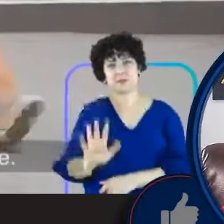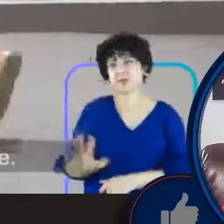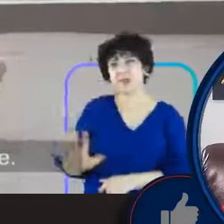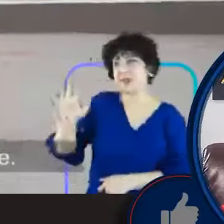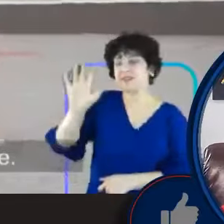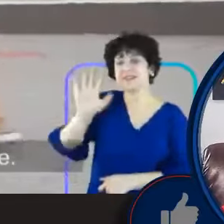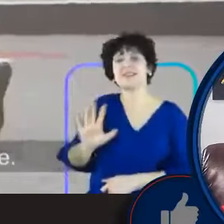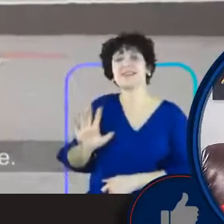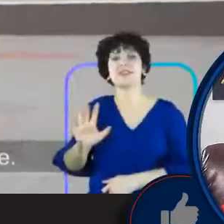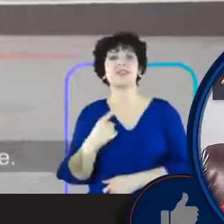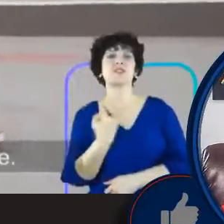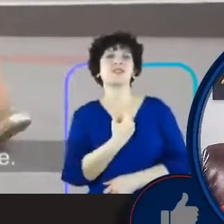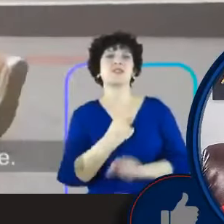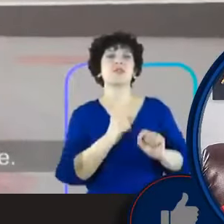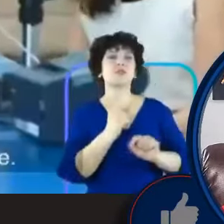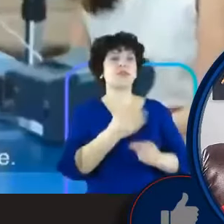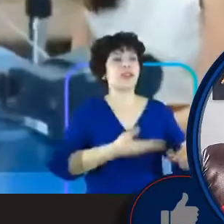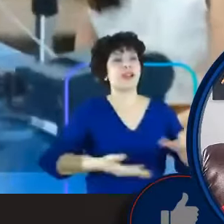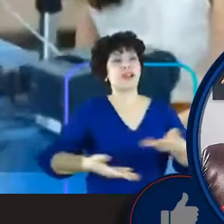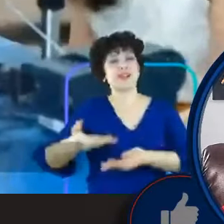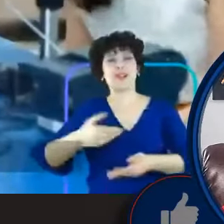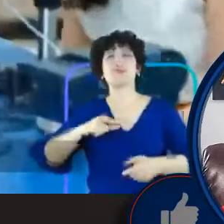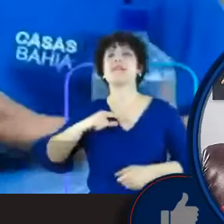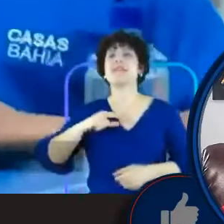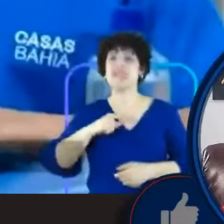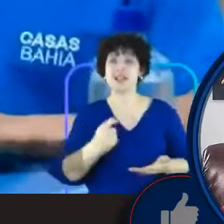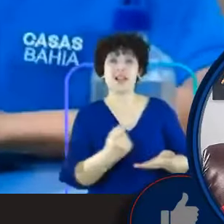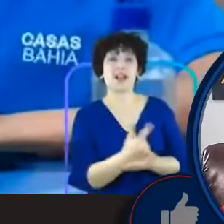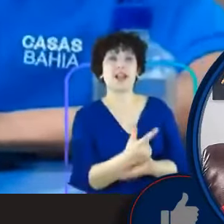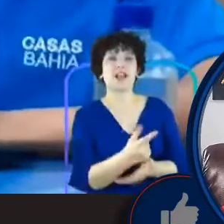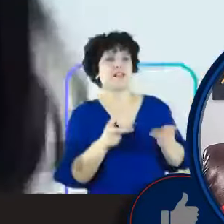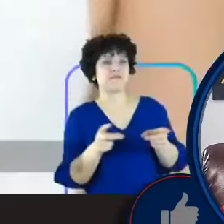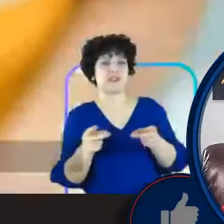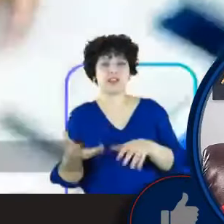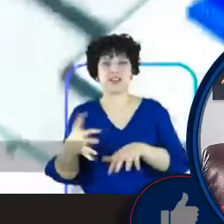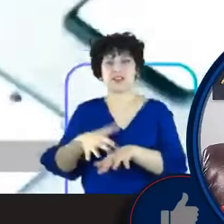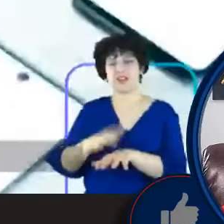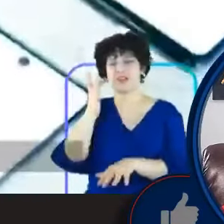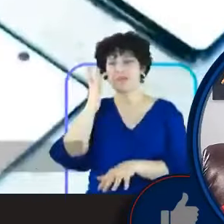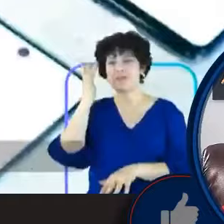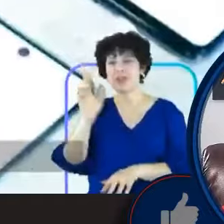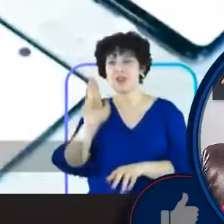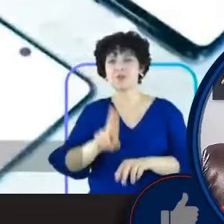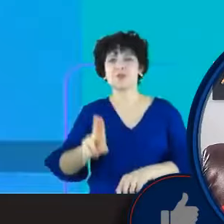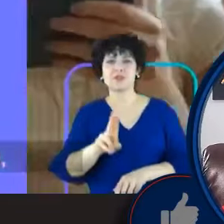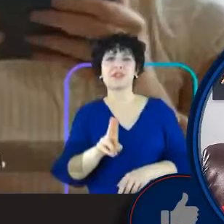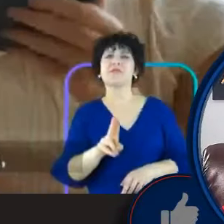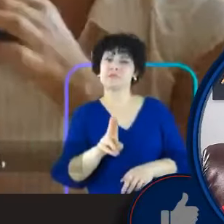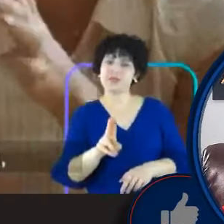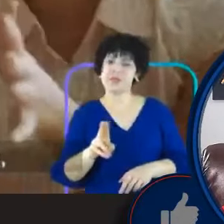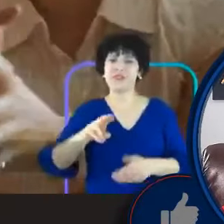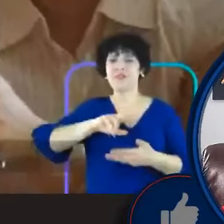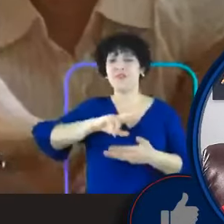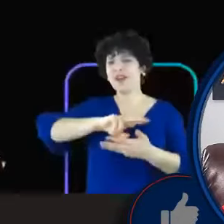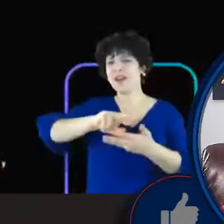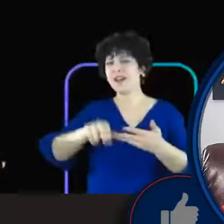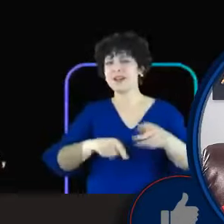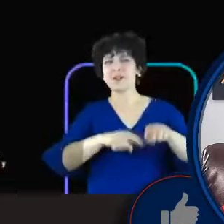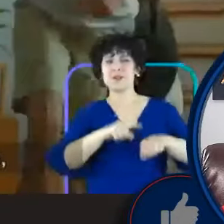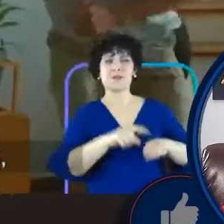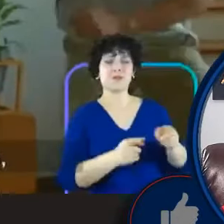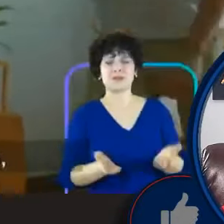para realizar sonhos de milhões de pessoas. Fazemos parte do cotidiano e da vida dos brasileiros. Somos uma plataforma